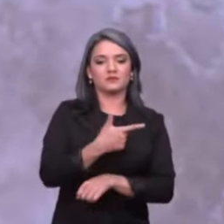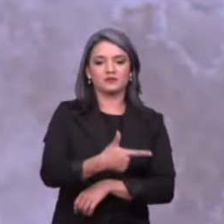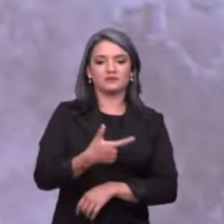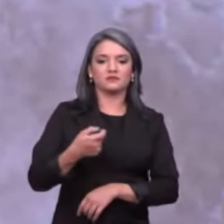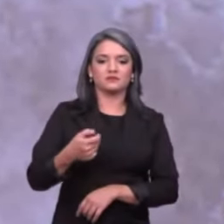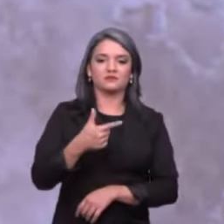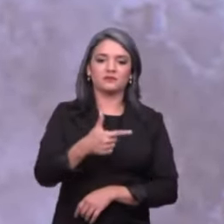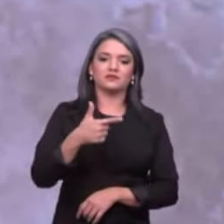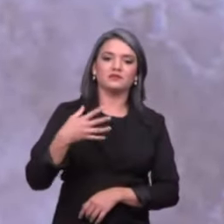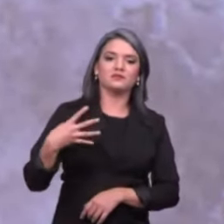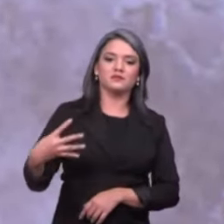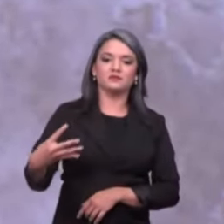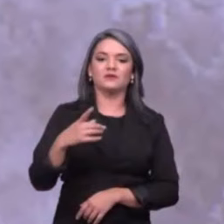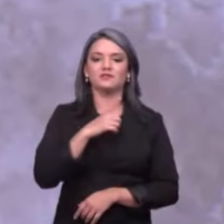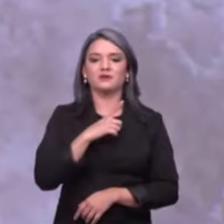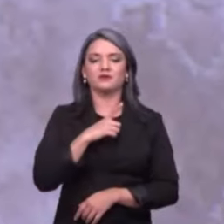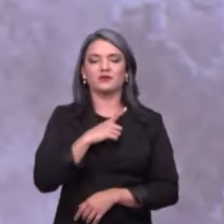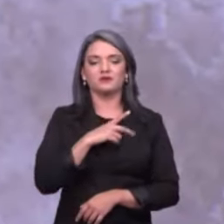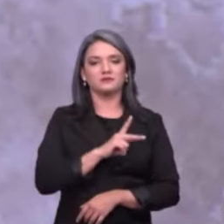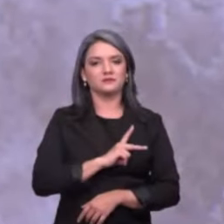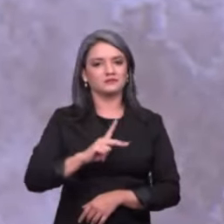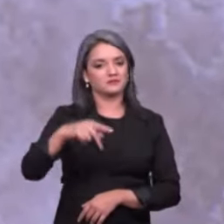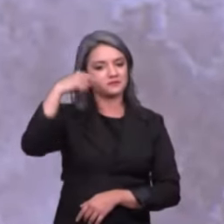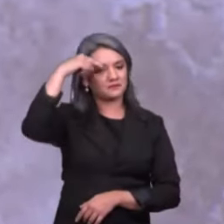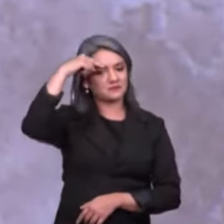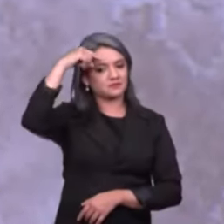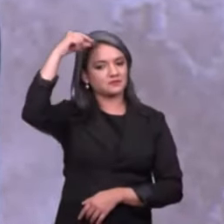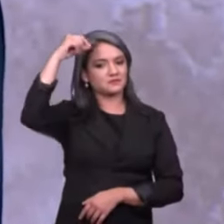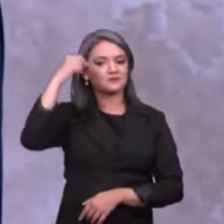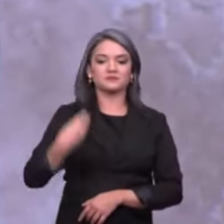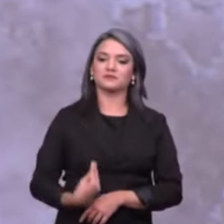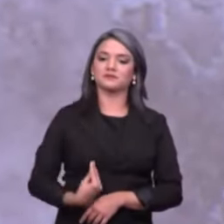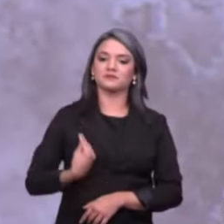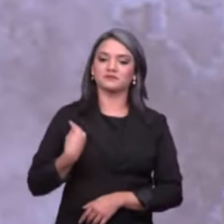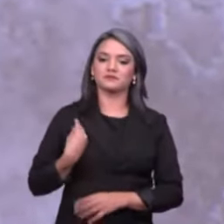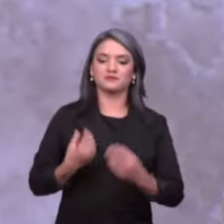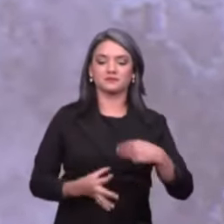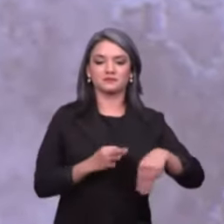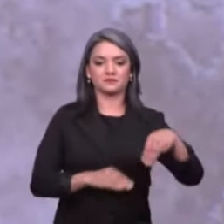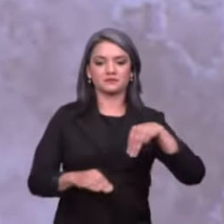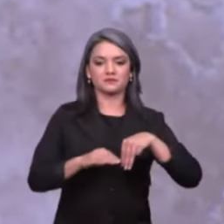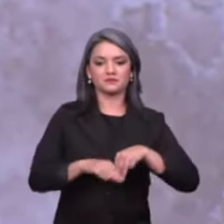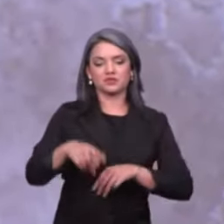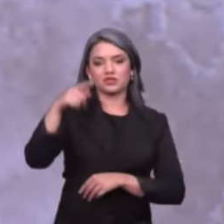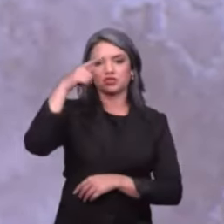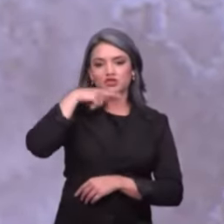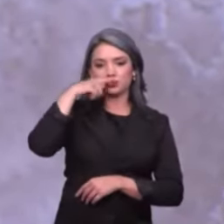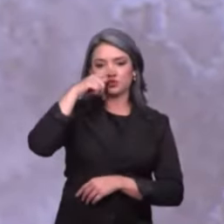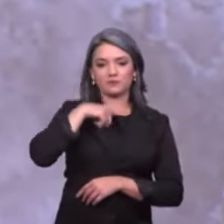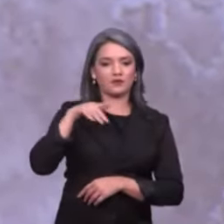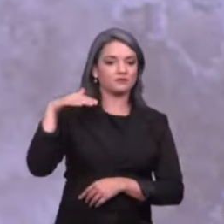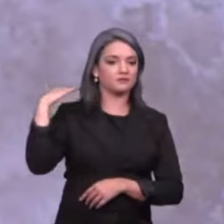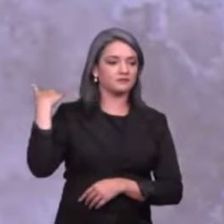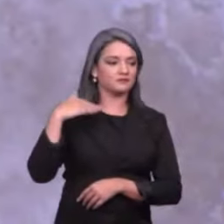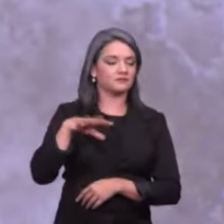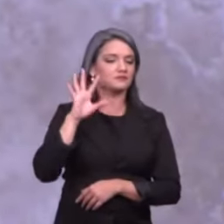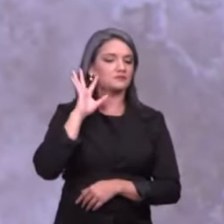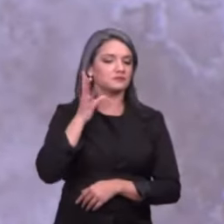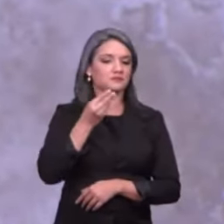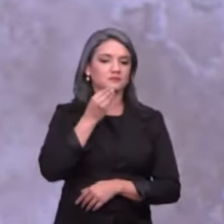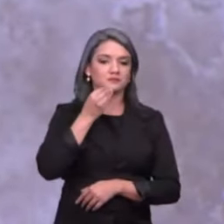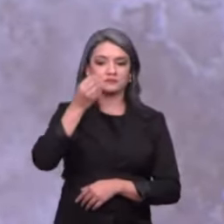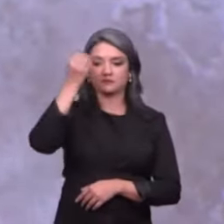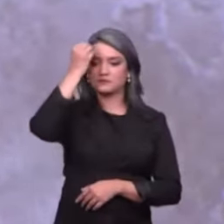Presidência do senhor ministro Luiz Roberto Barroso. Presentes à sessão, os senhores ministros Gilmar Mendes, Carmen Lúcia, Dias Toffoli, Luiz